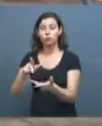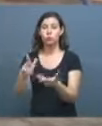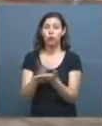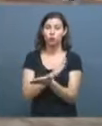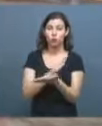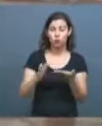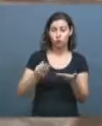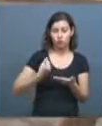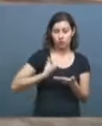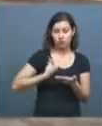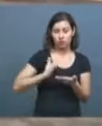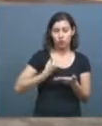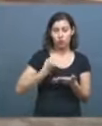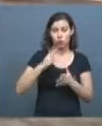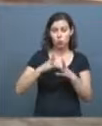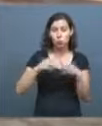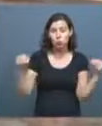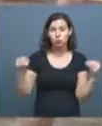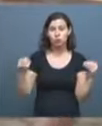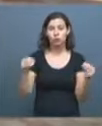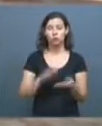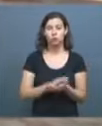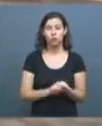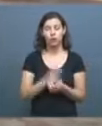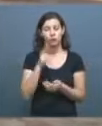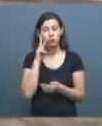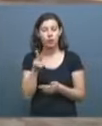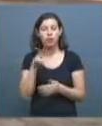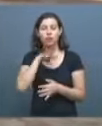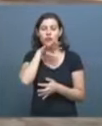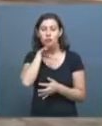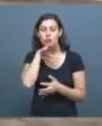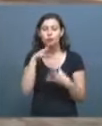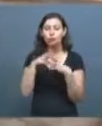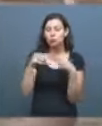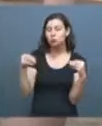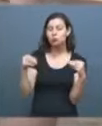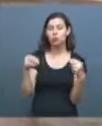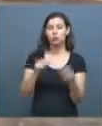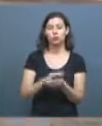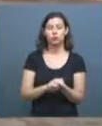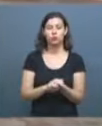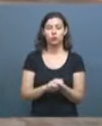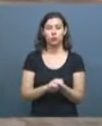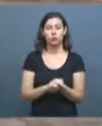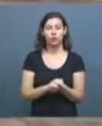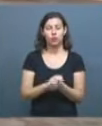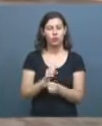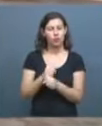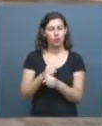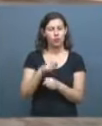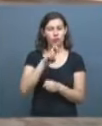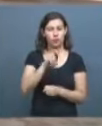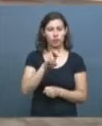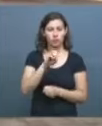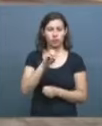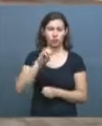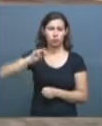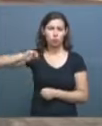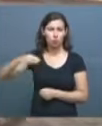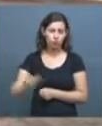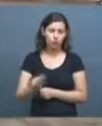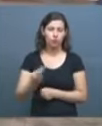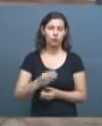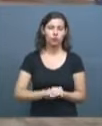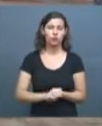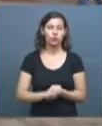ela vai fazer um levantamento geológico de todas as grandes extinções que o planeta já passou, levantamento de 500 milhões de anos, né? E explicar as